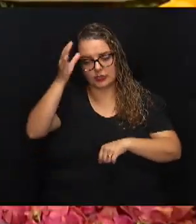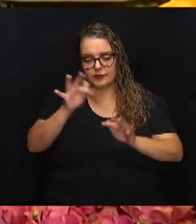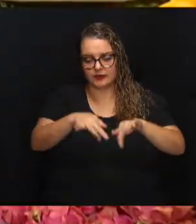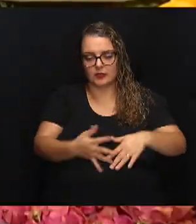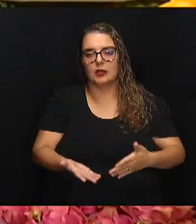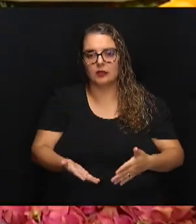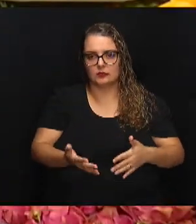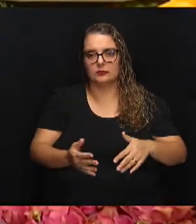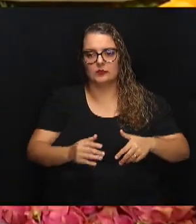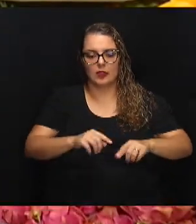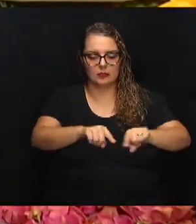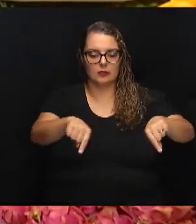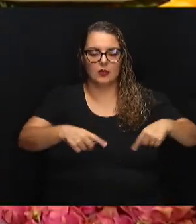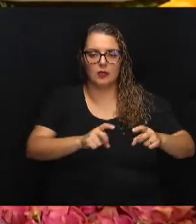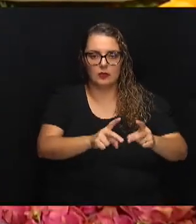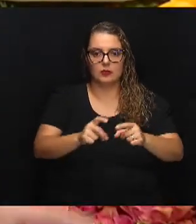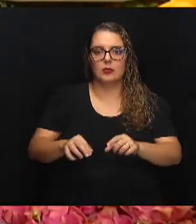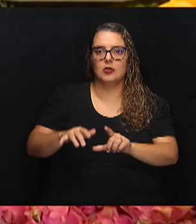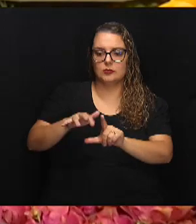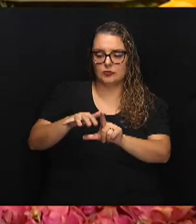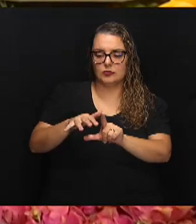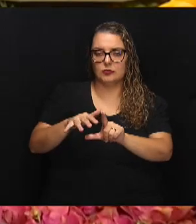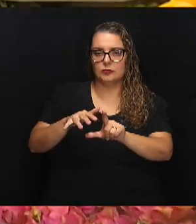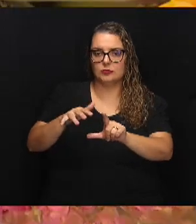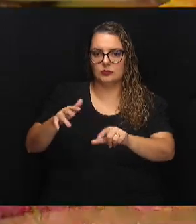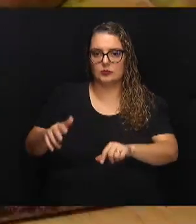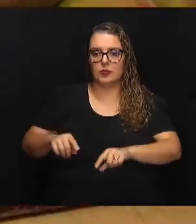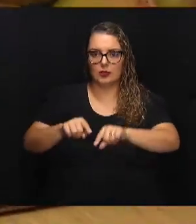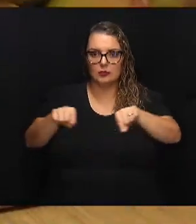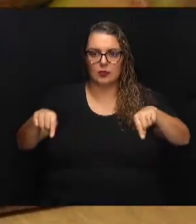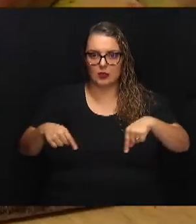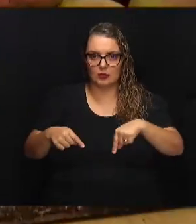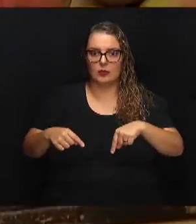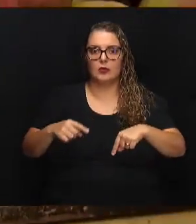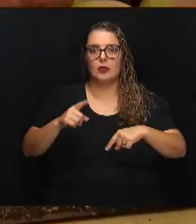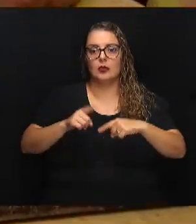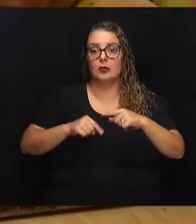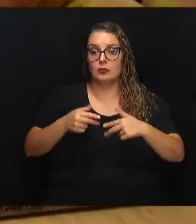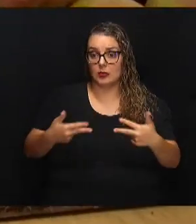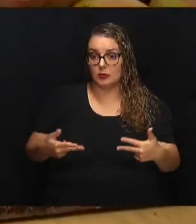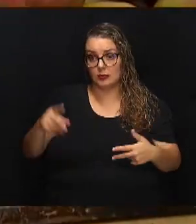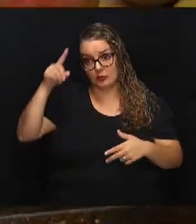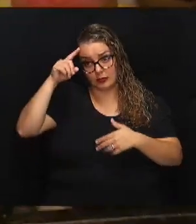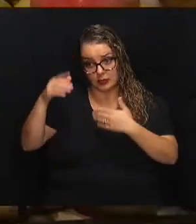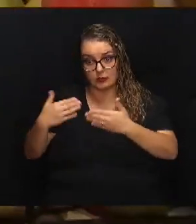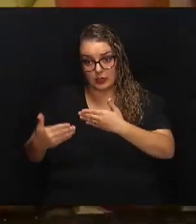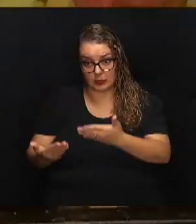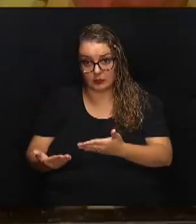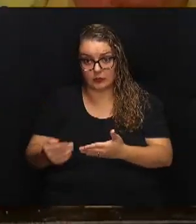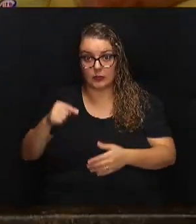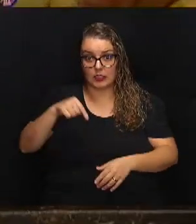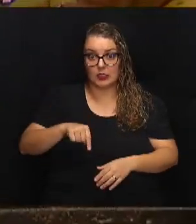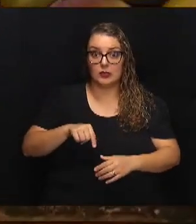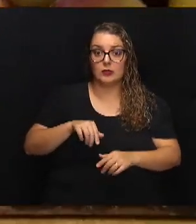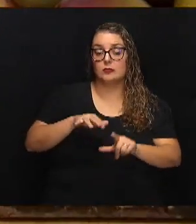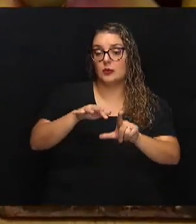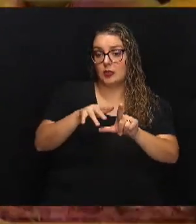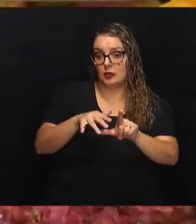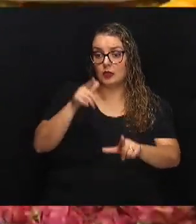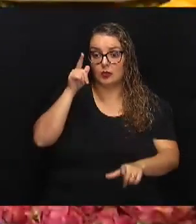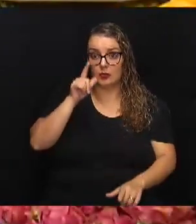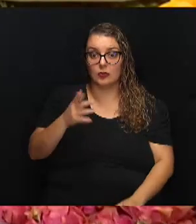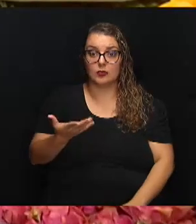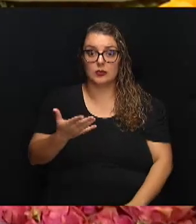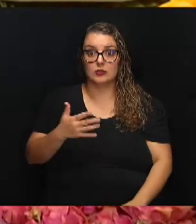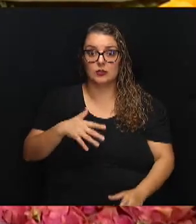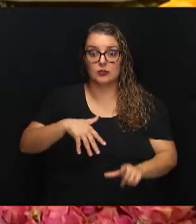cliente consegue, através de um QR Code posicionado na banca, o produto é abastecido diariamente, mas esse QR Code o cliente consegue